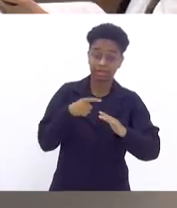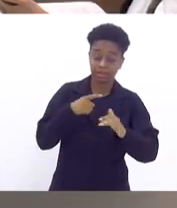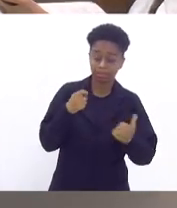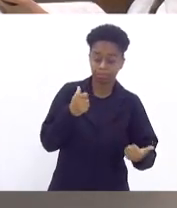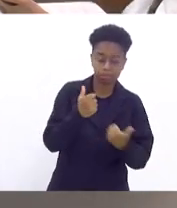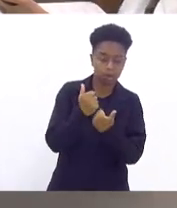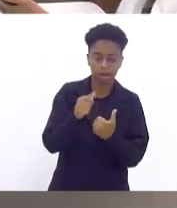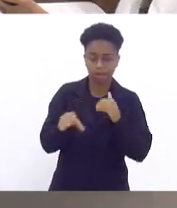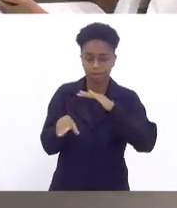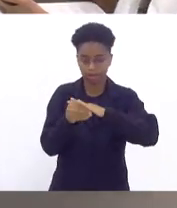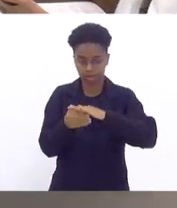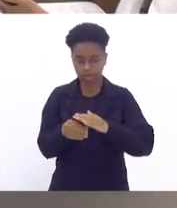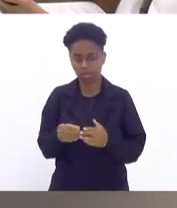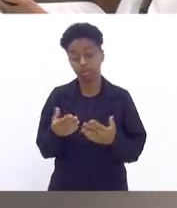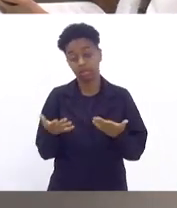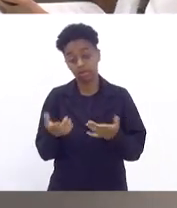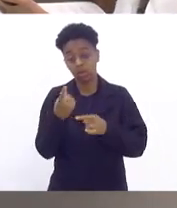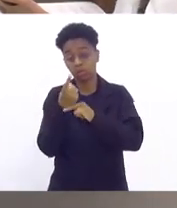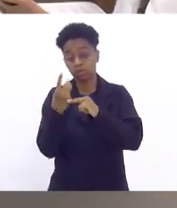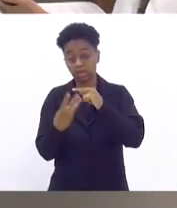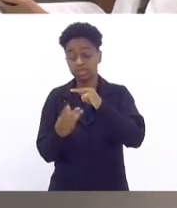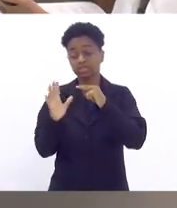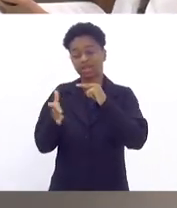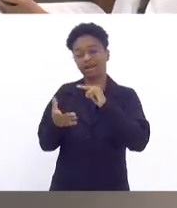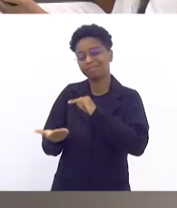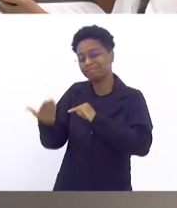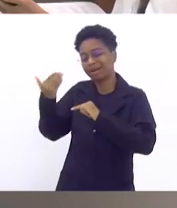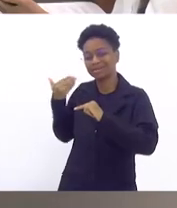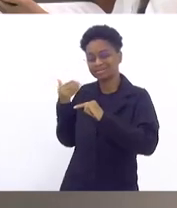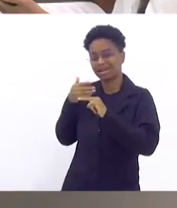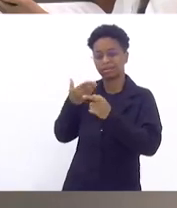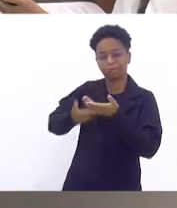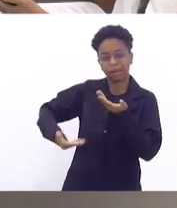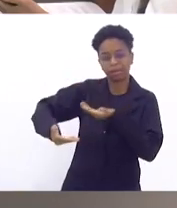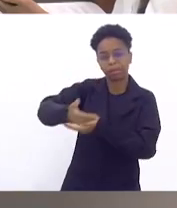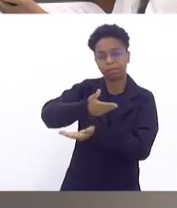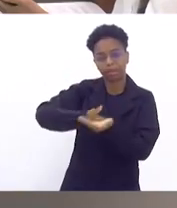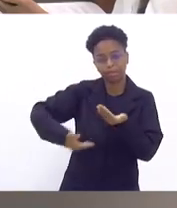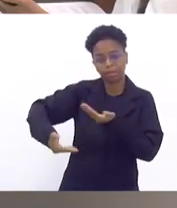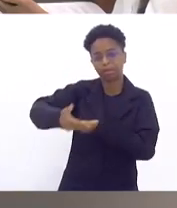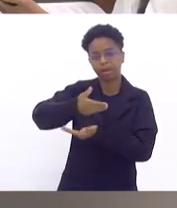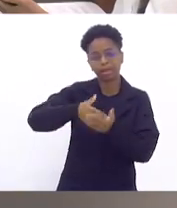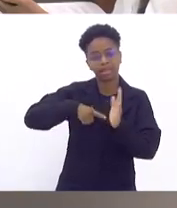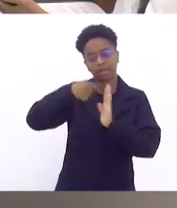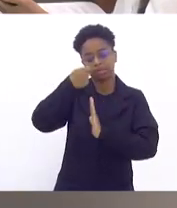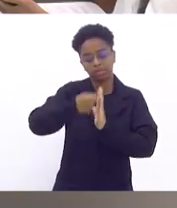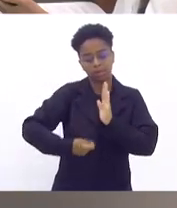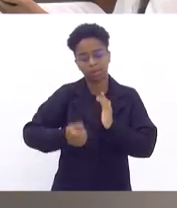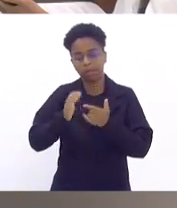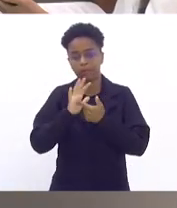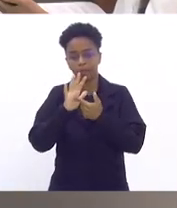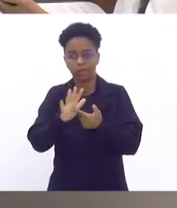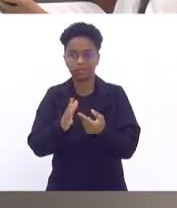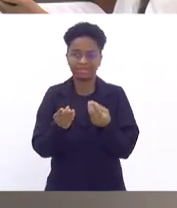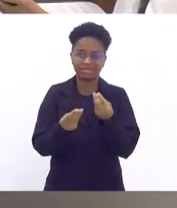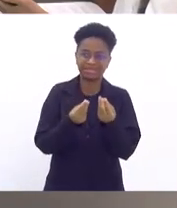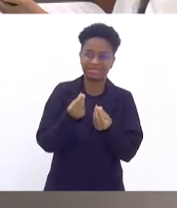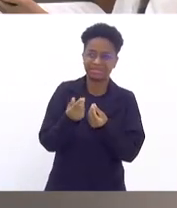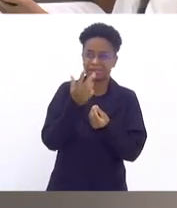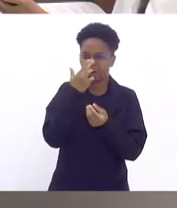essa questão não tem essa são emendas anteriores na tramitação do projeto tava com uma redação aqui que tava um pouco